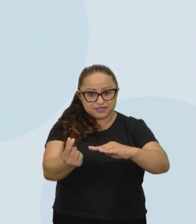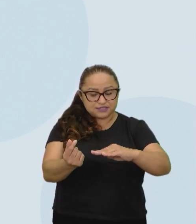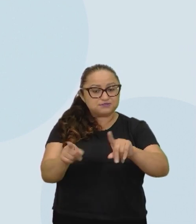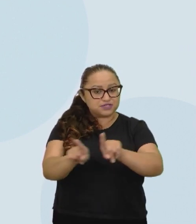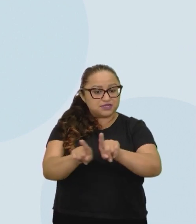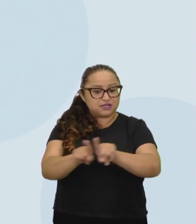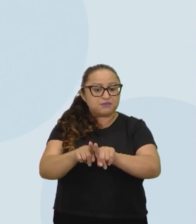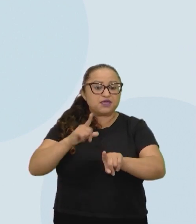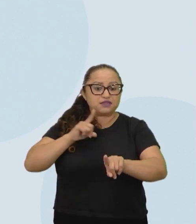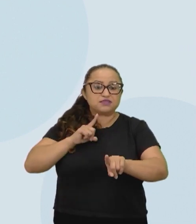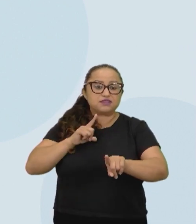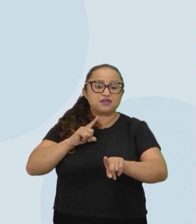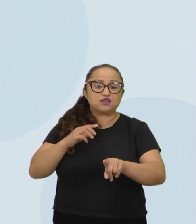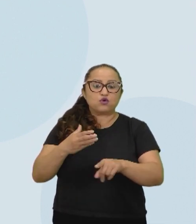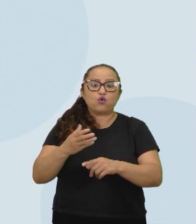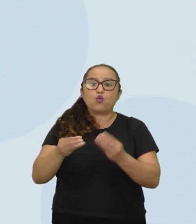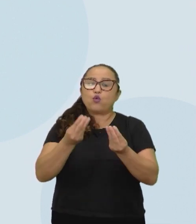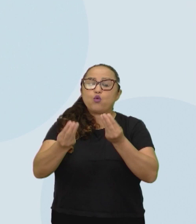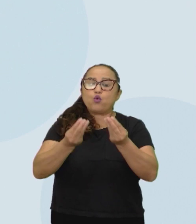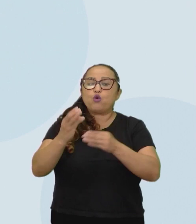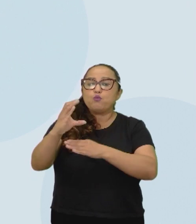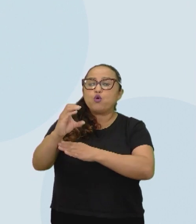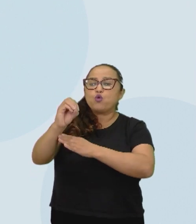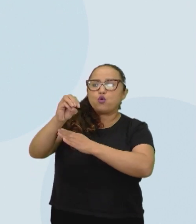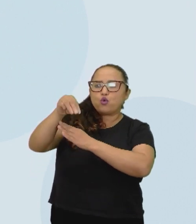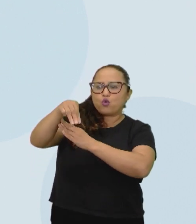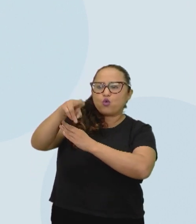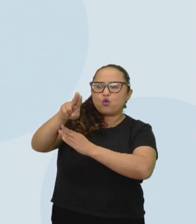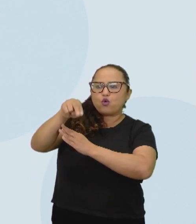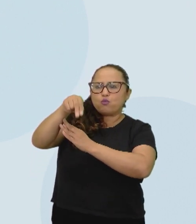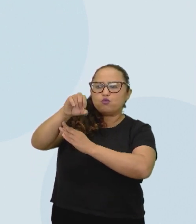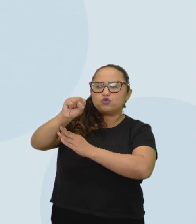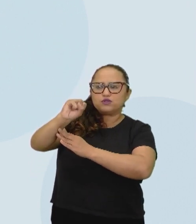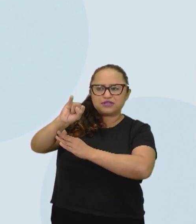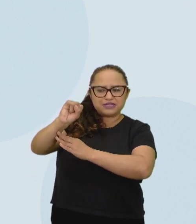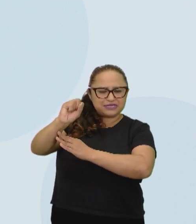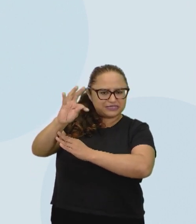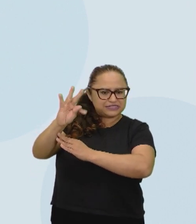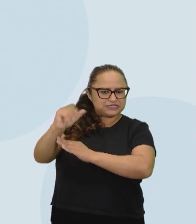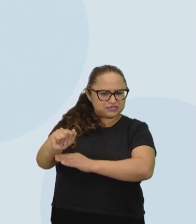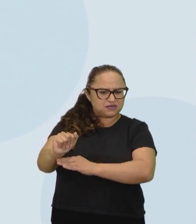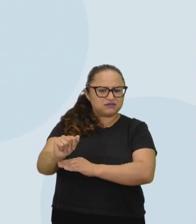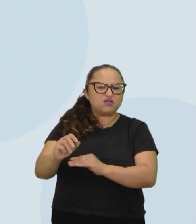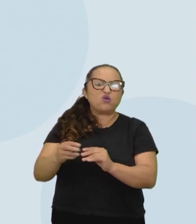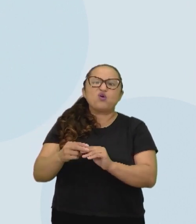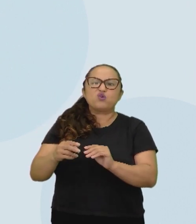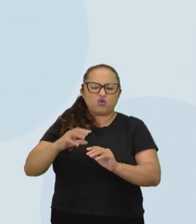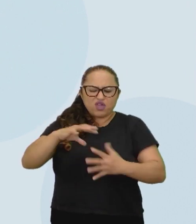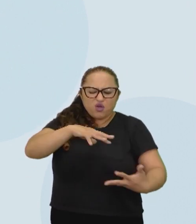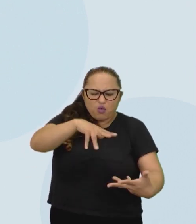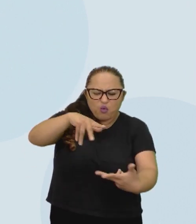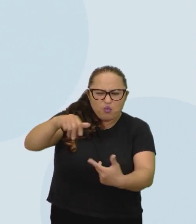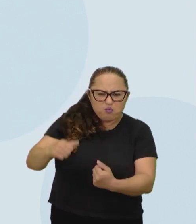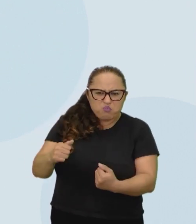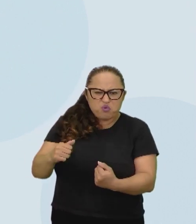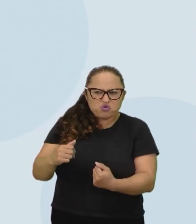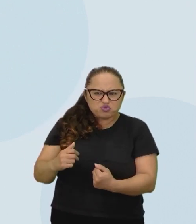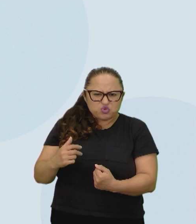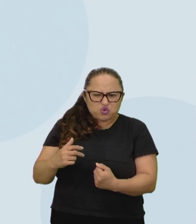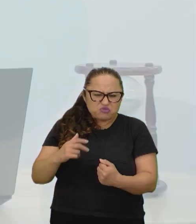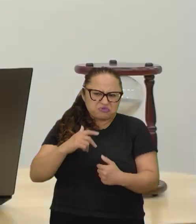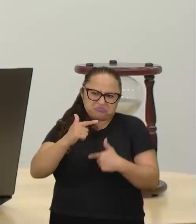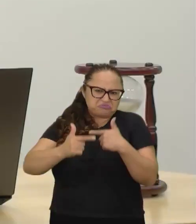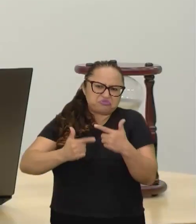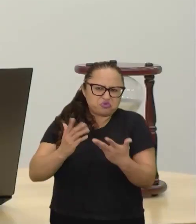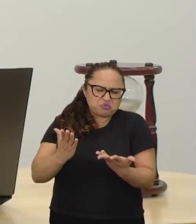lógica comunista. Então nós temos um mundo bipolarizado, né, na Guerra Fria, um mundo bipolarizado. Aí vocês se lembram quando eu